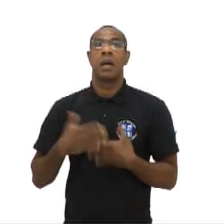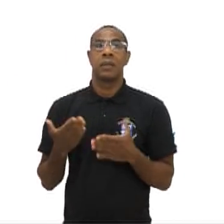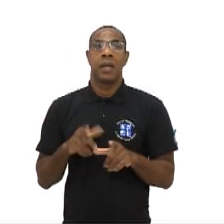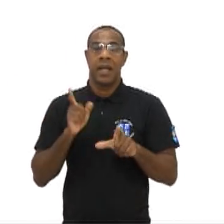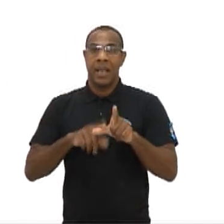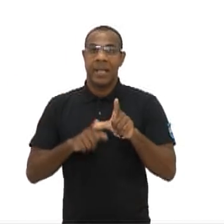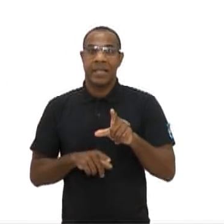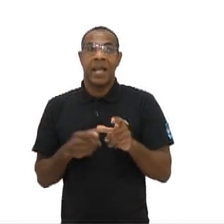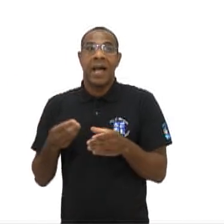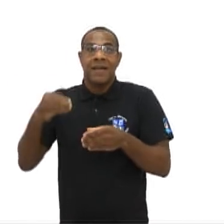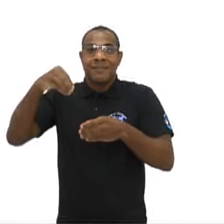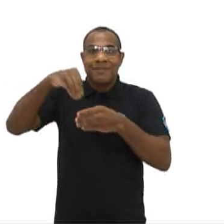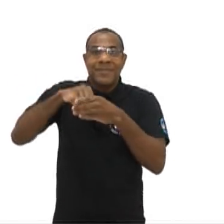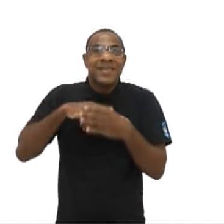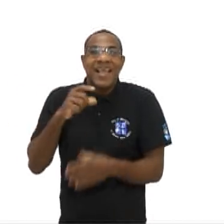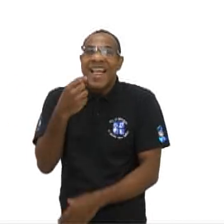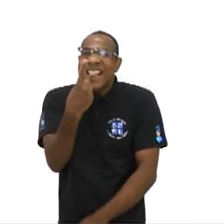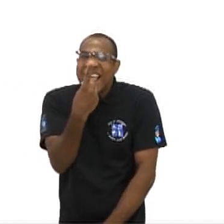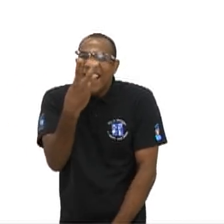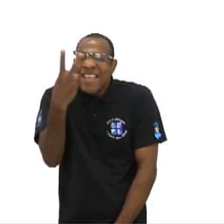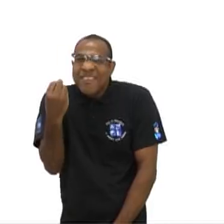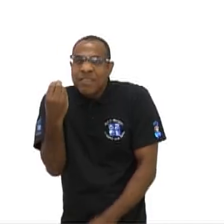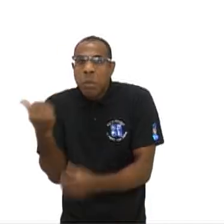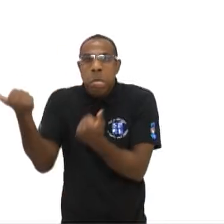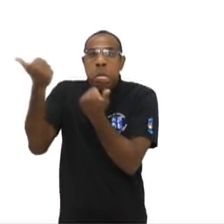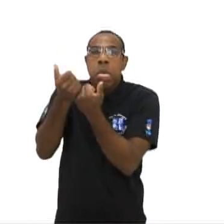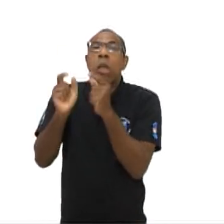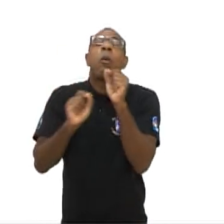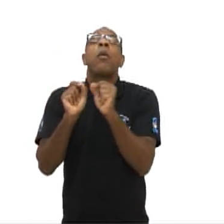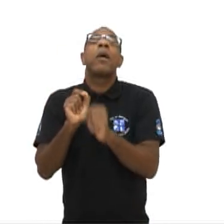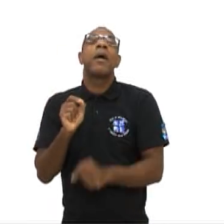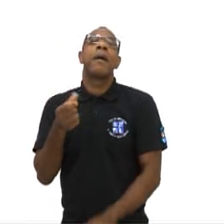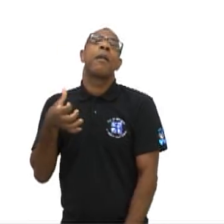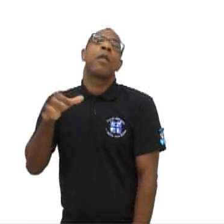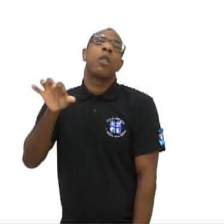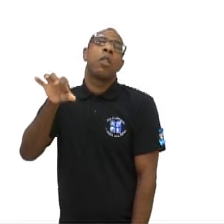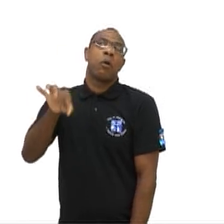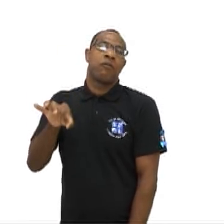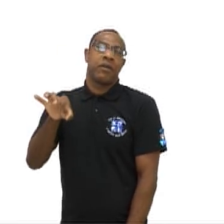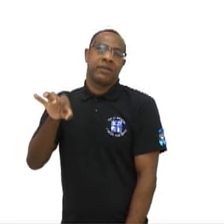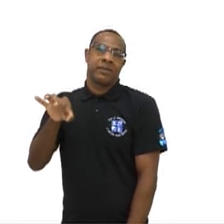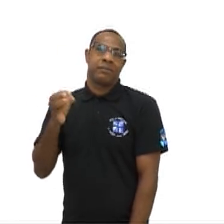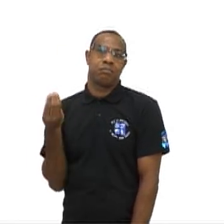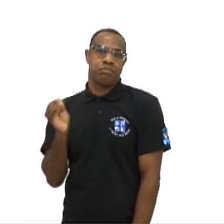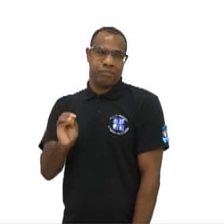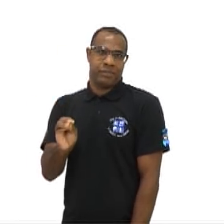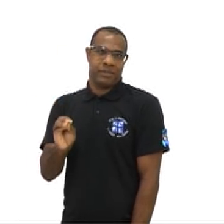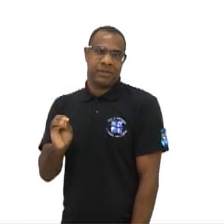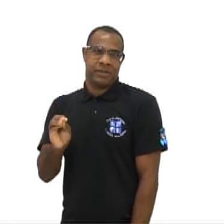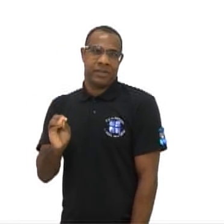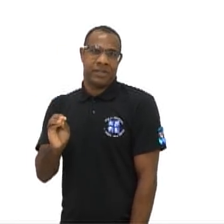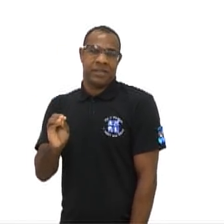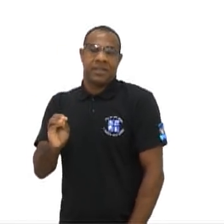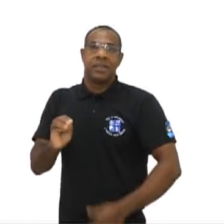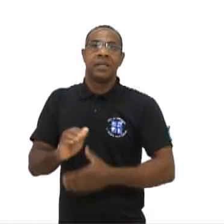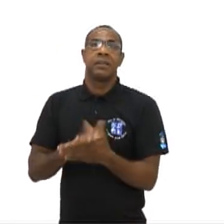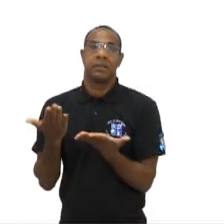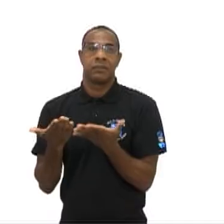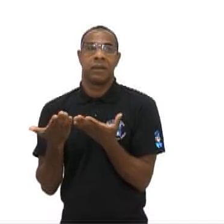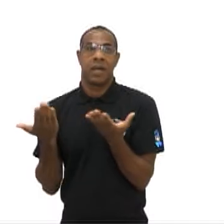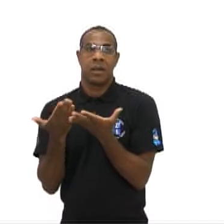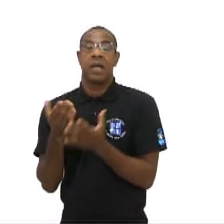o 120, a gente substitui por 90. E mais uma vez, a divisão tem prioridade. E ao fazer